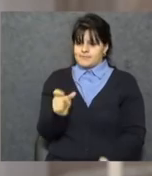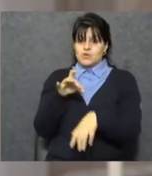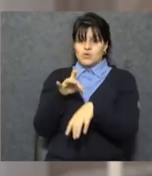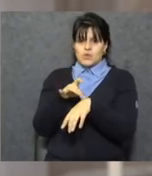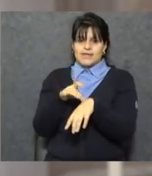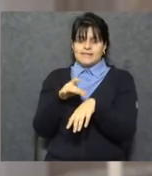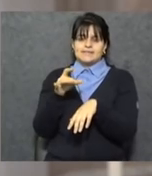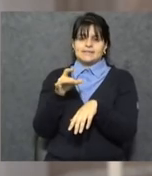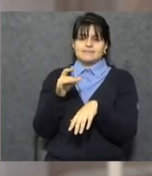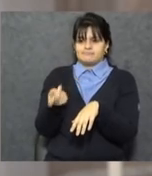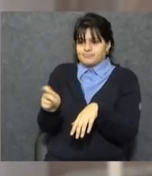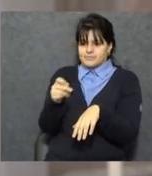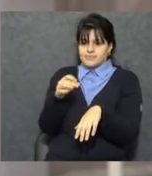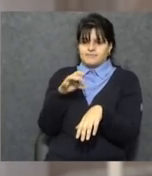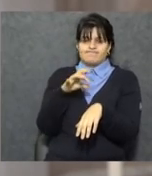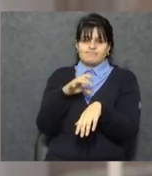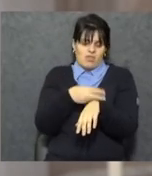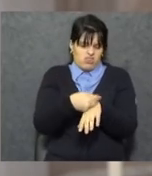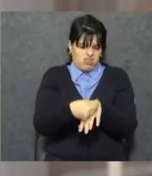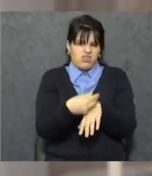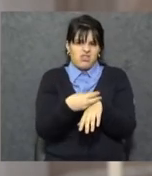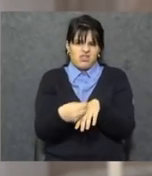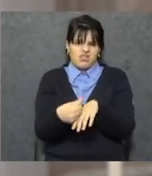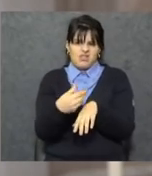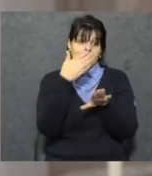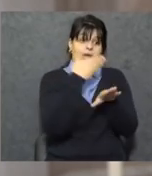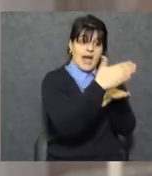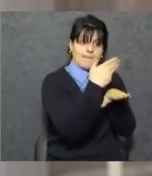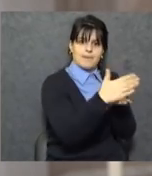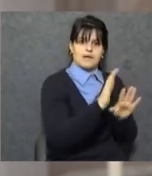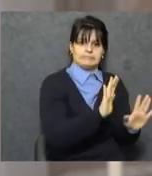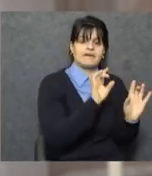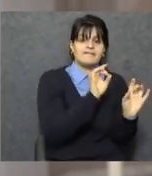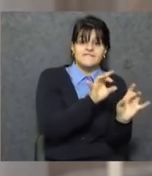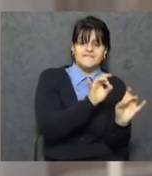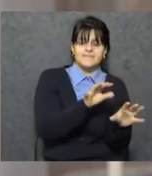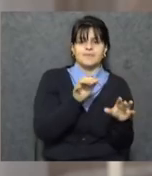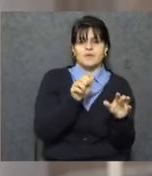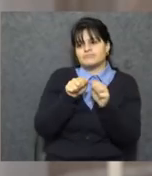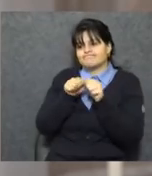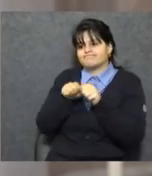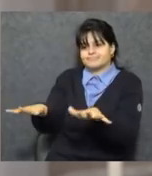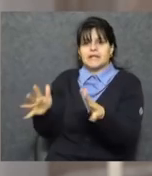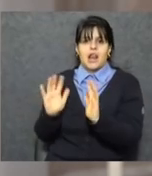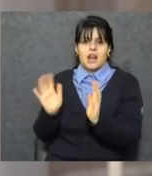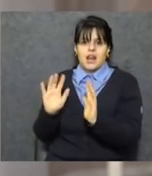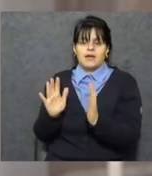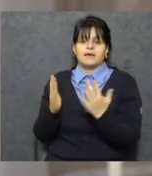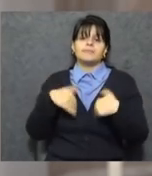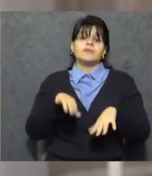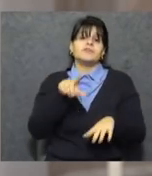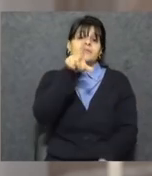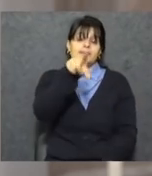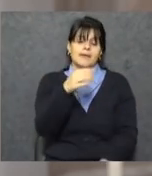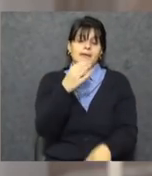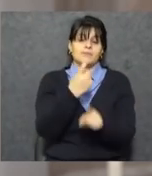para impedir risco de contágio, sem dúvida, mas mais ainda porque na interpretação rabínica daquele